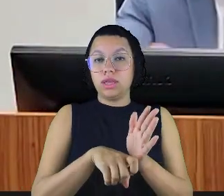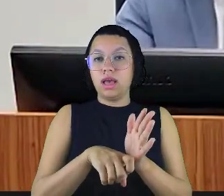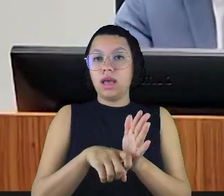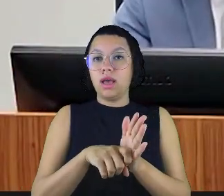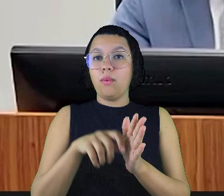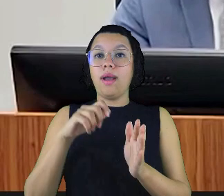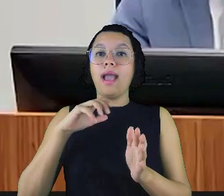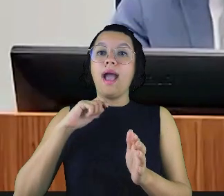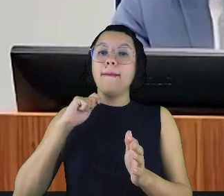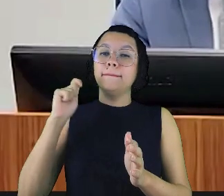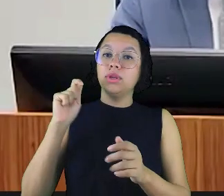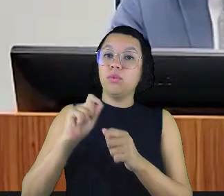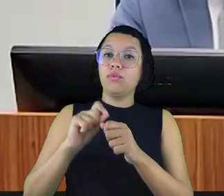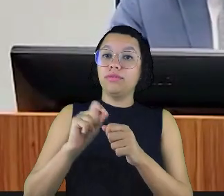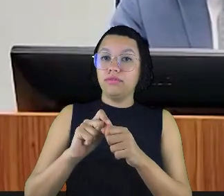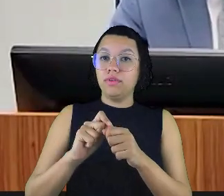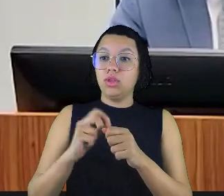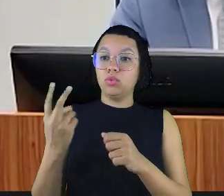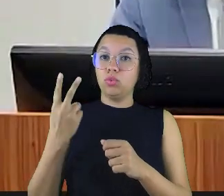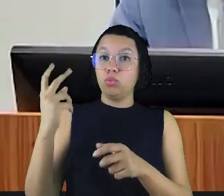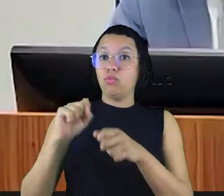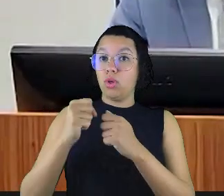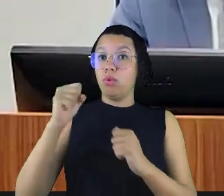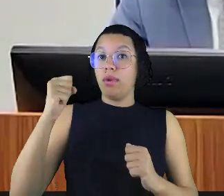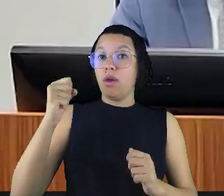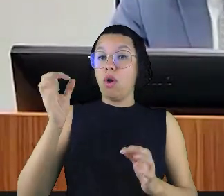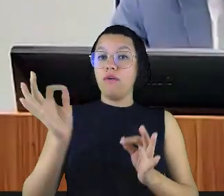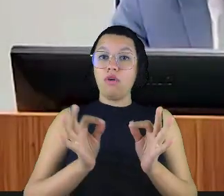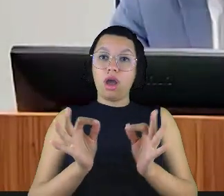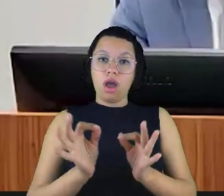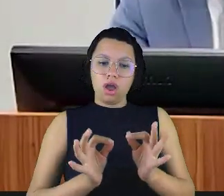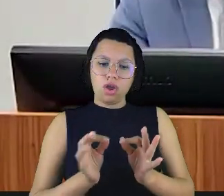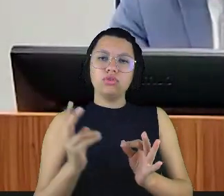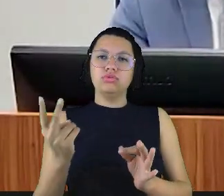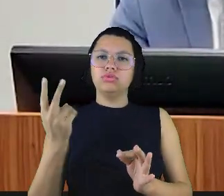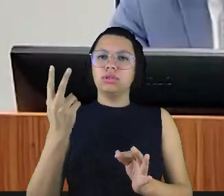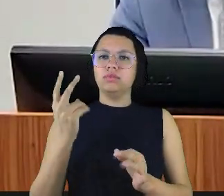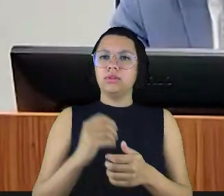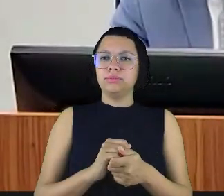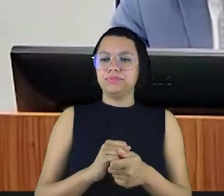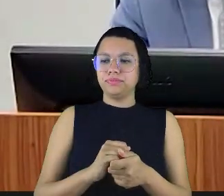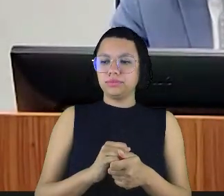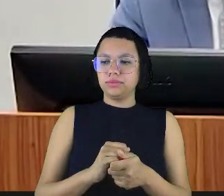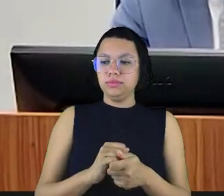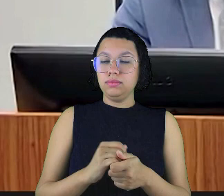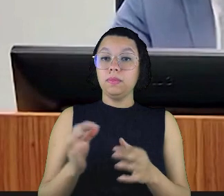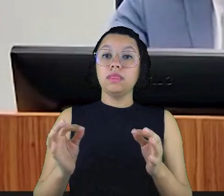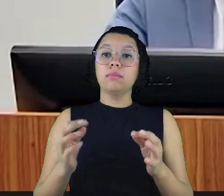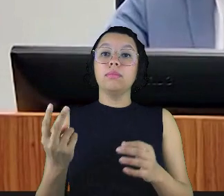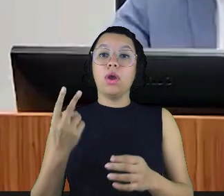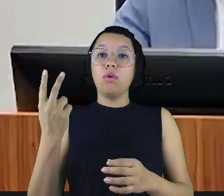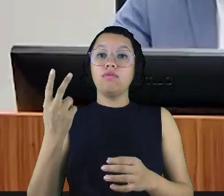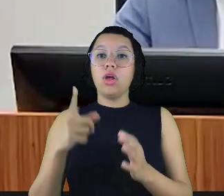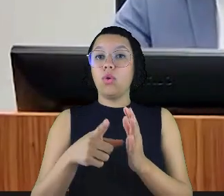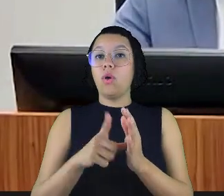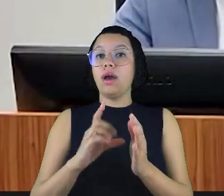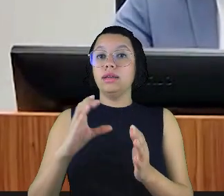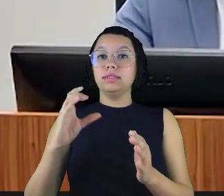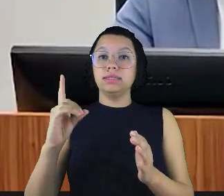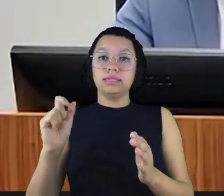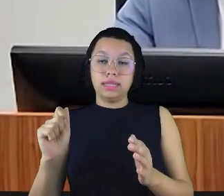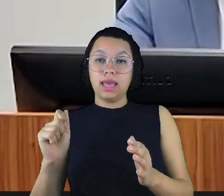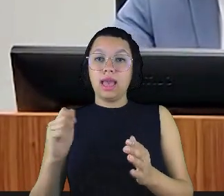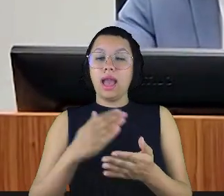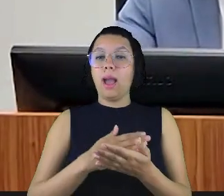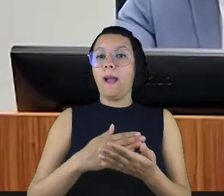maior, aí foi ajustado o valor para aquele valor que estava na CDA, e a partir do